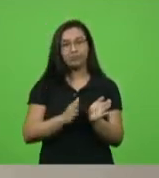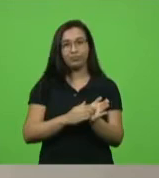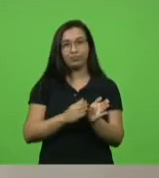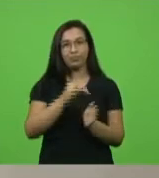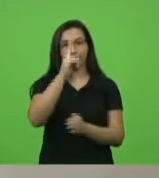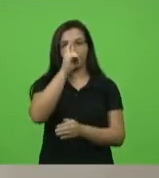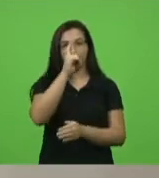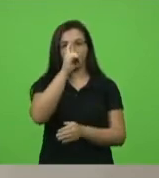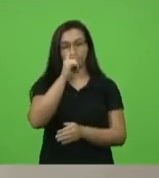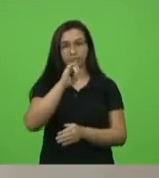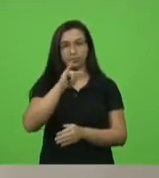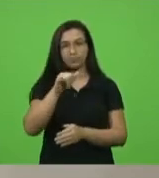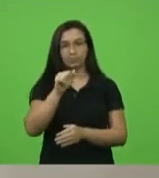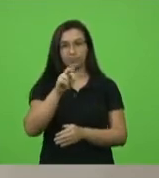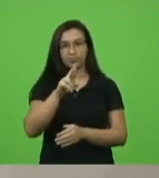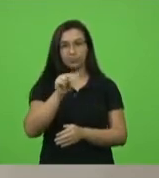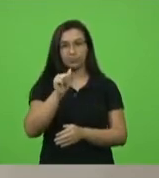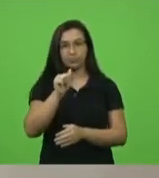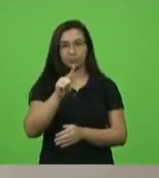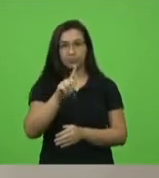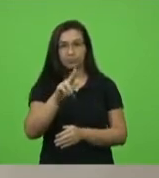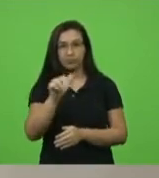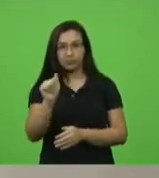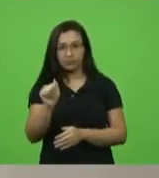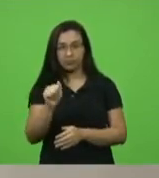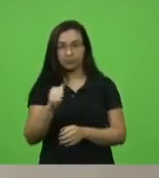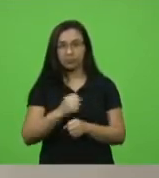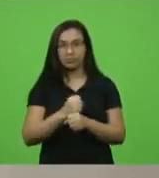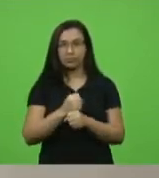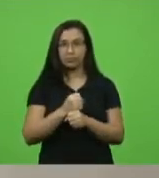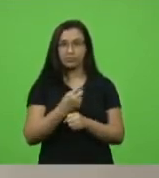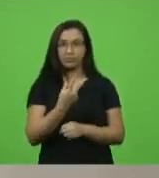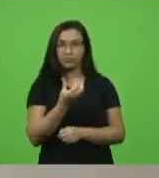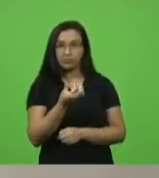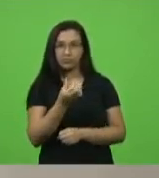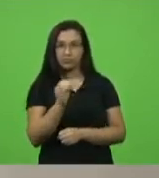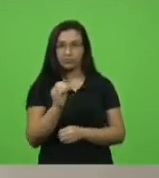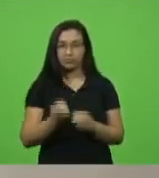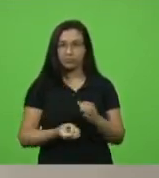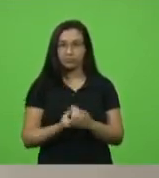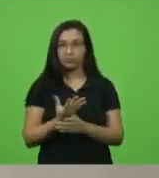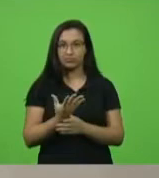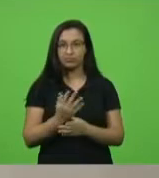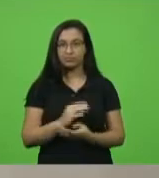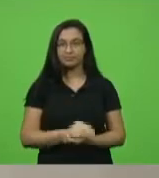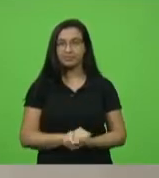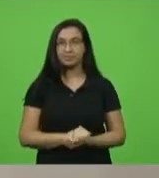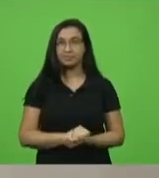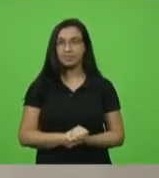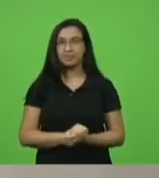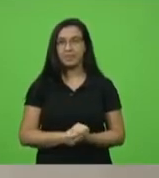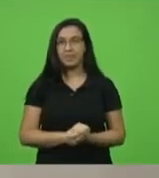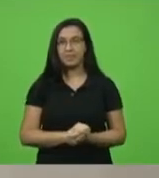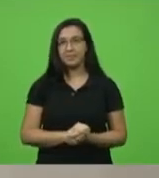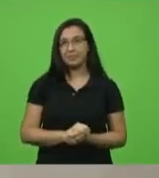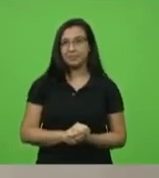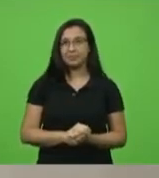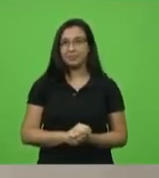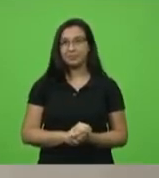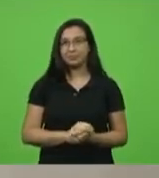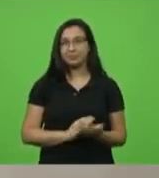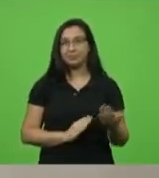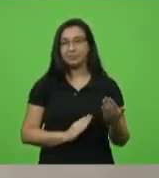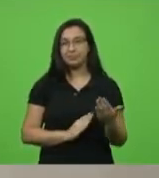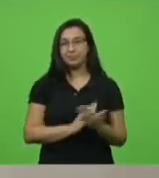Materidade de Araguá, pelos 55 anos de fundação. Em discussão. Não havendo quem queira discutir, em votação, deputados que aprovam, permaneçam como se